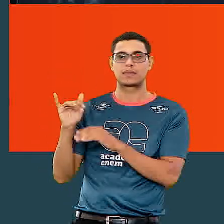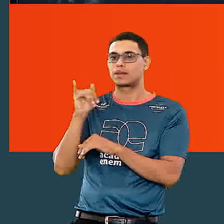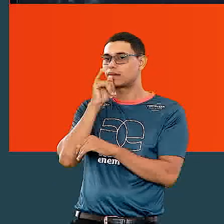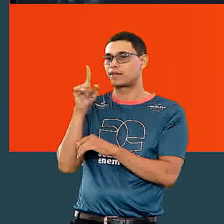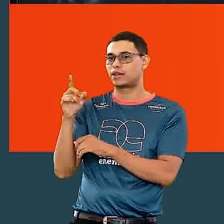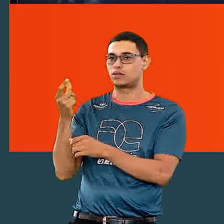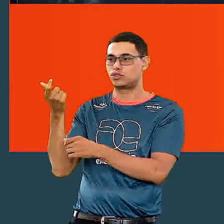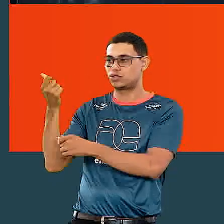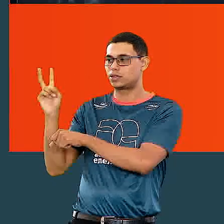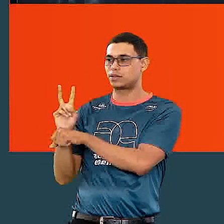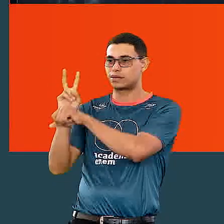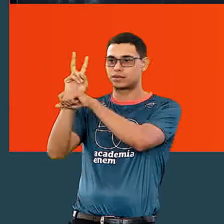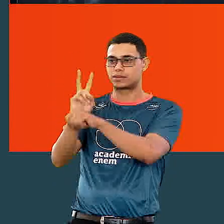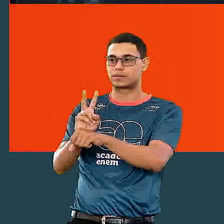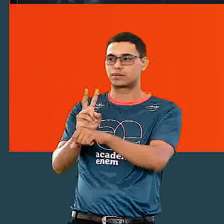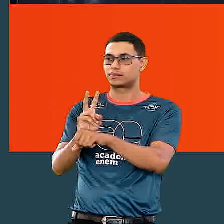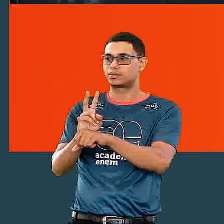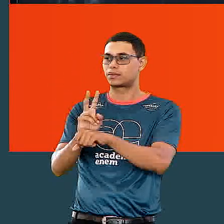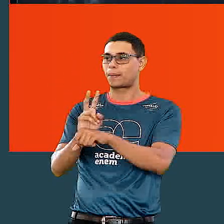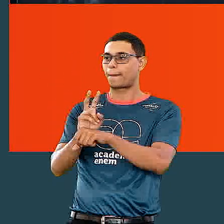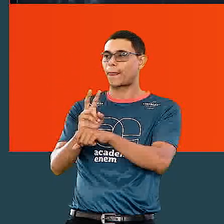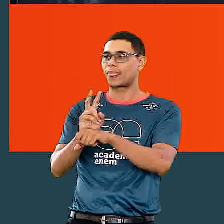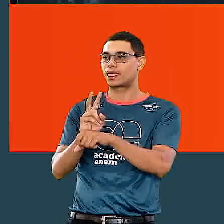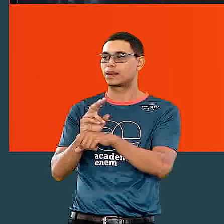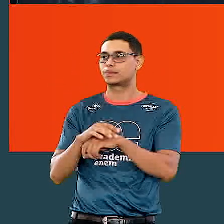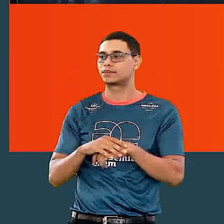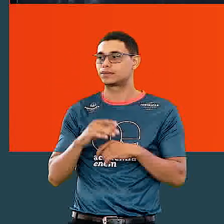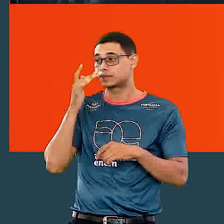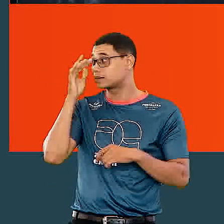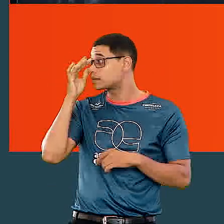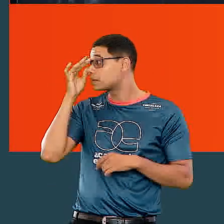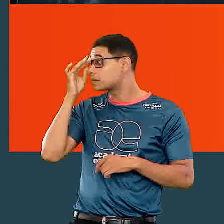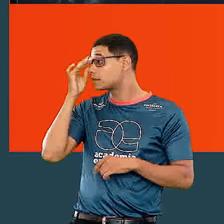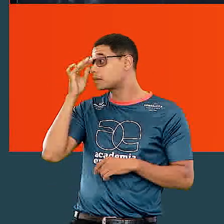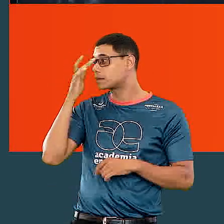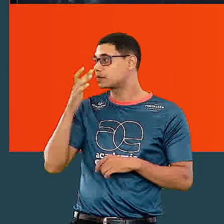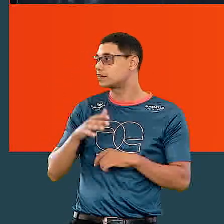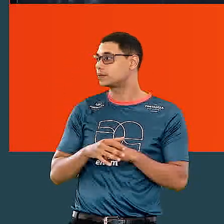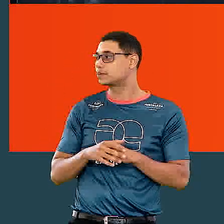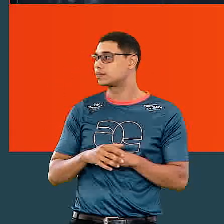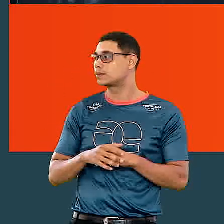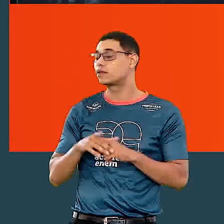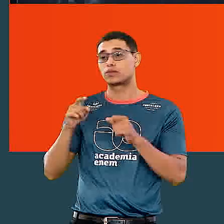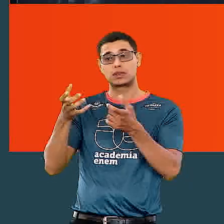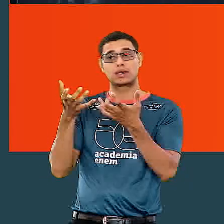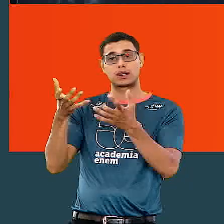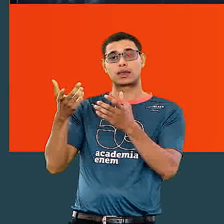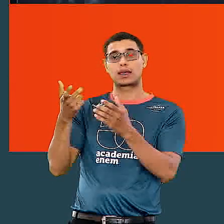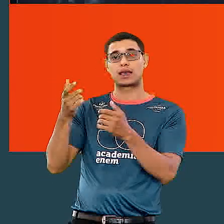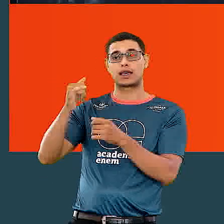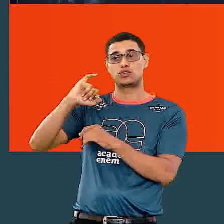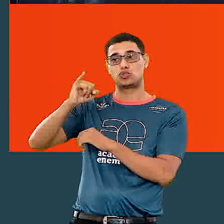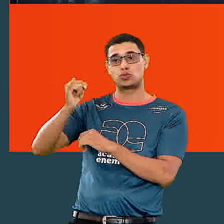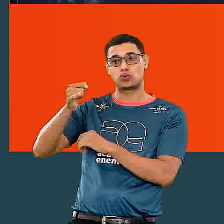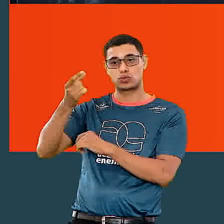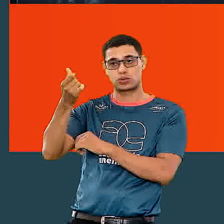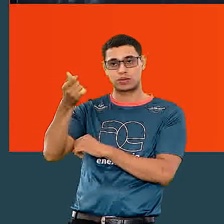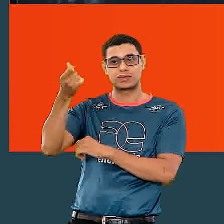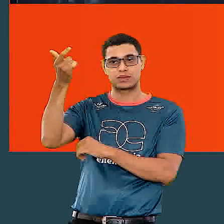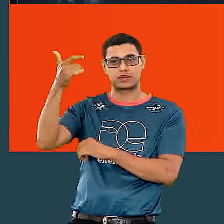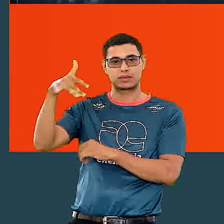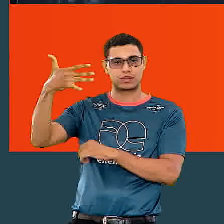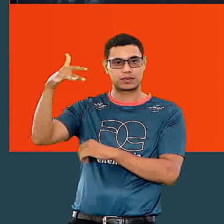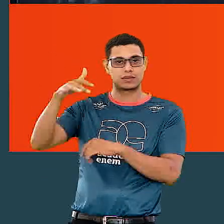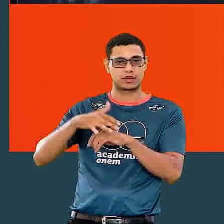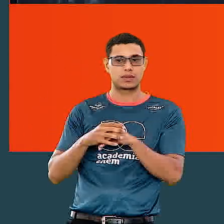dinheiro emprestado, empresta dinheiro emprestado, o doido, tá? Quando você empresta dinheiro, você não está esperando os juros, não é não? Agora,